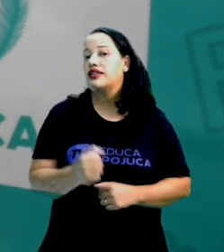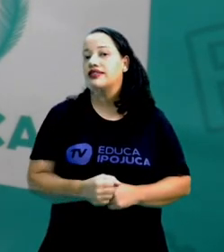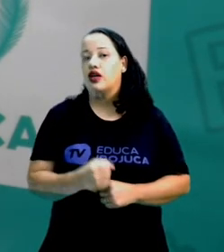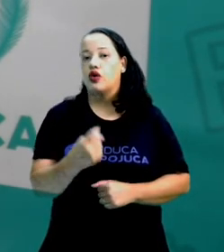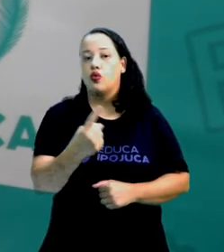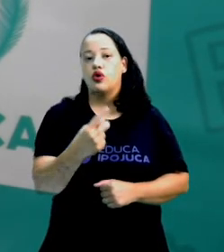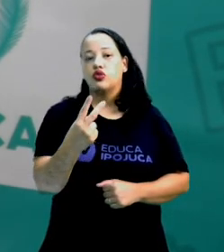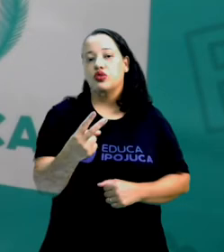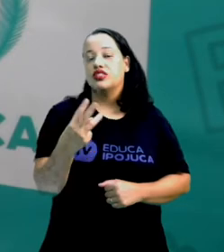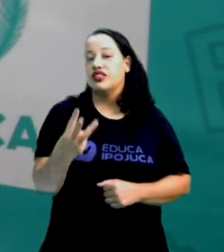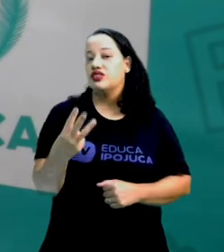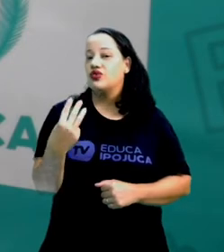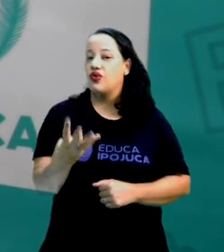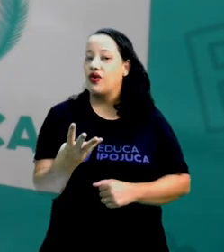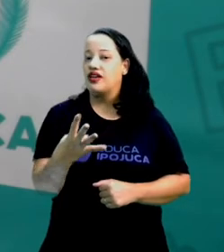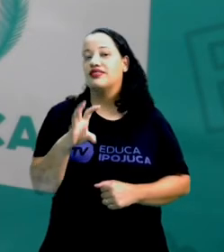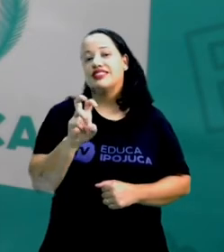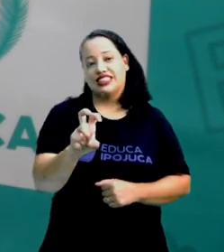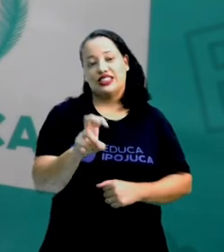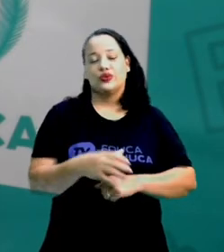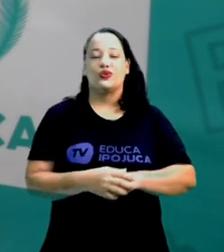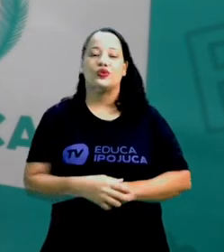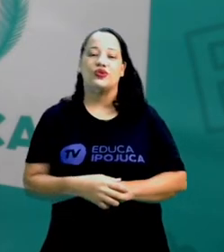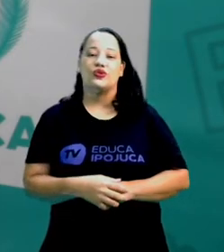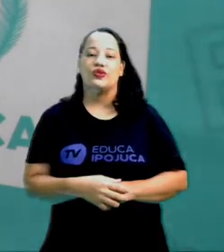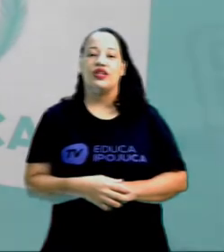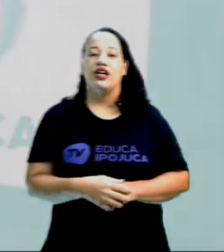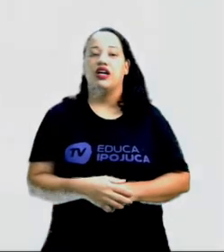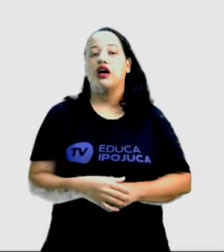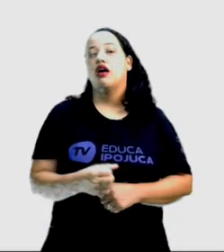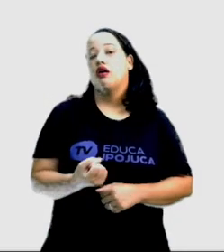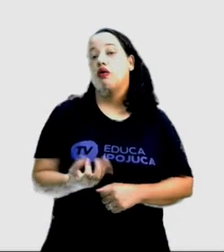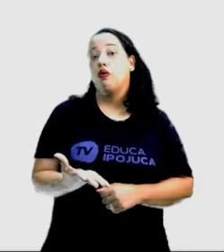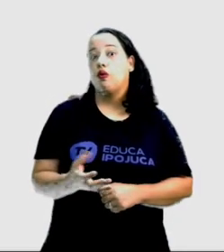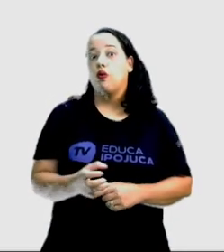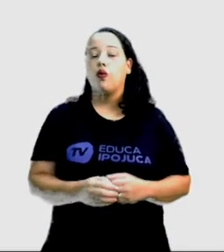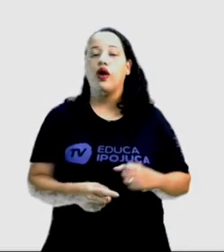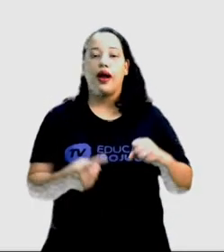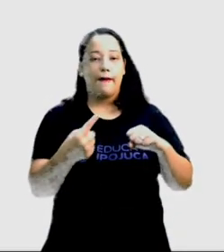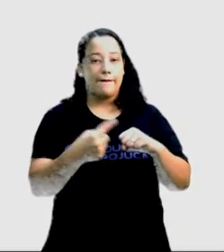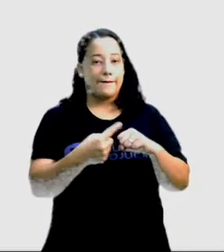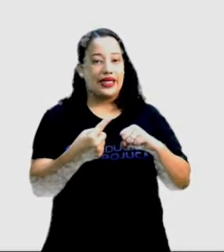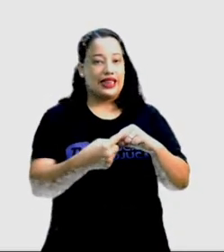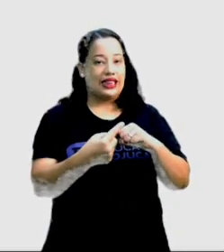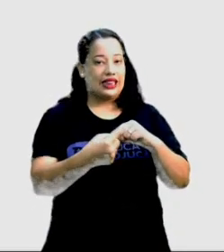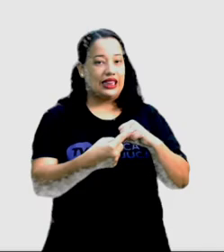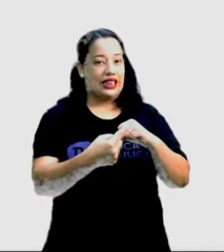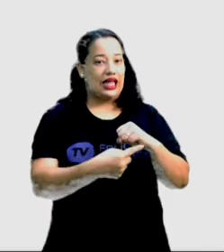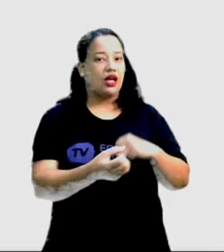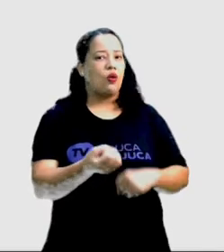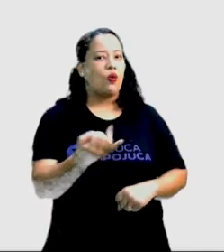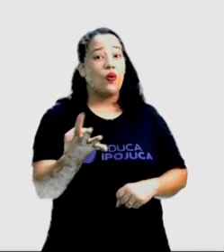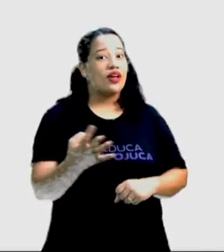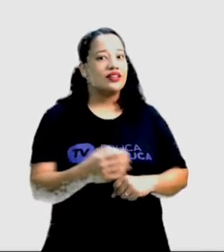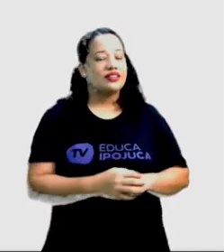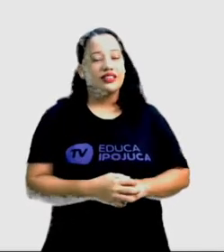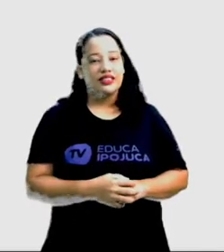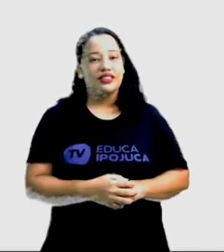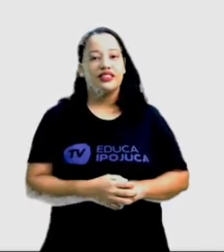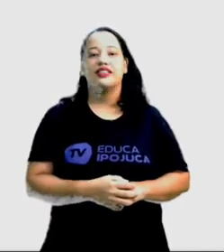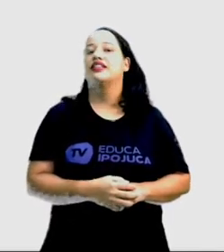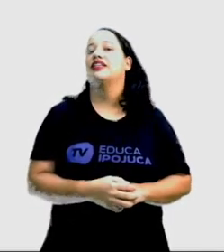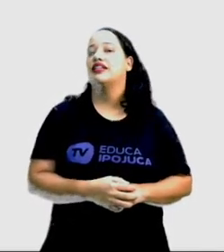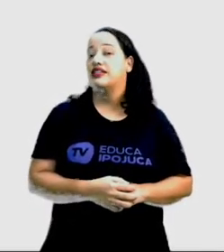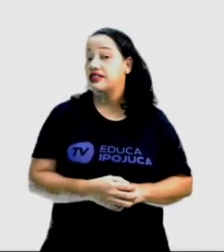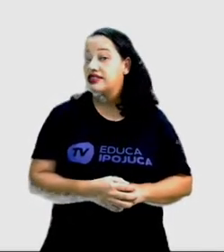Uma, duas, três, quatro, cinco. Quantas pitangas, crianças? E aí, conseguiram contar?